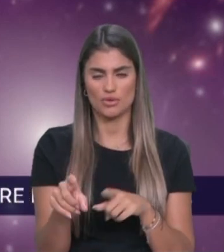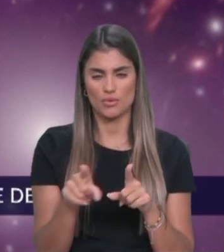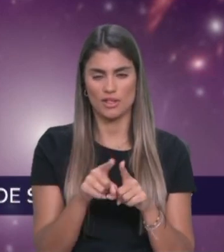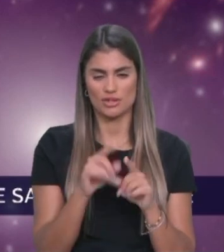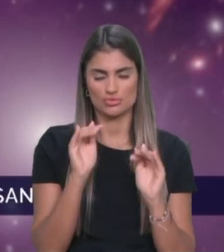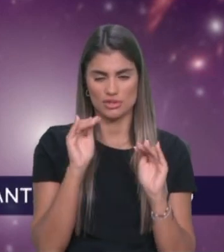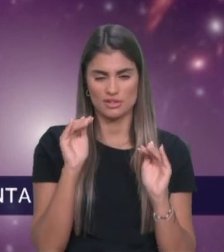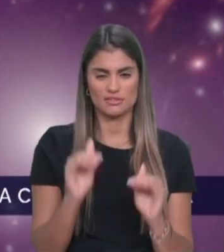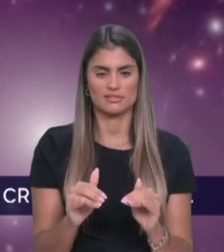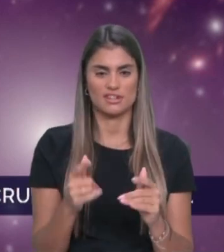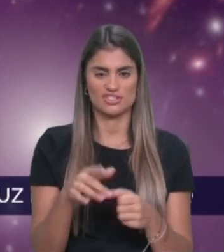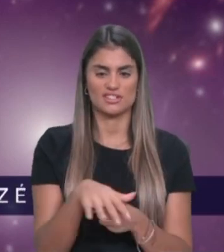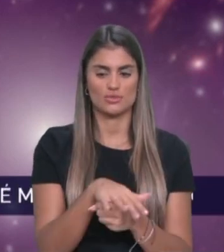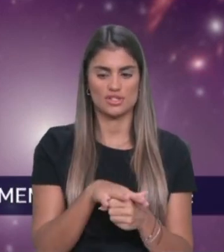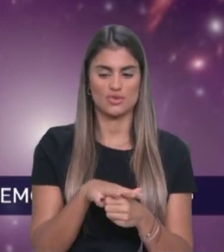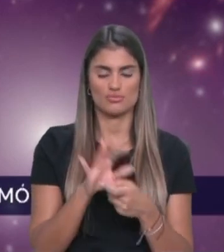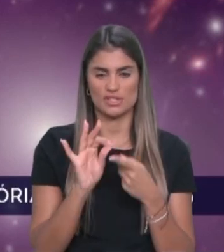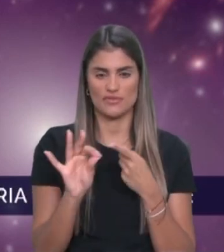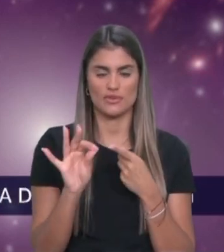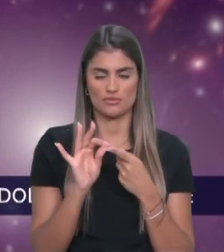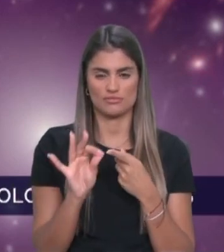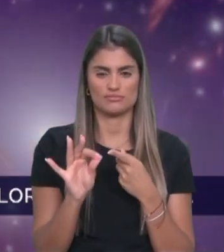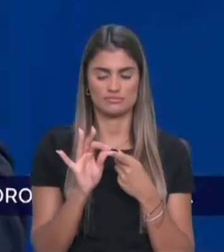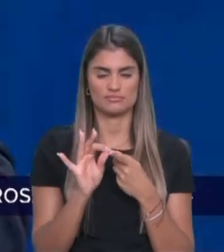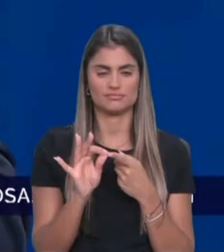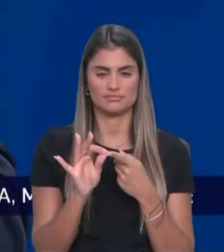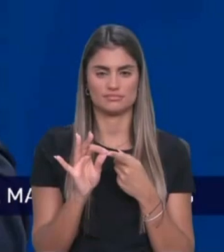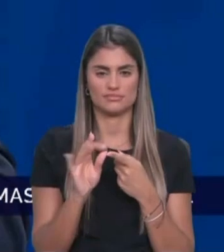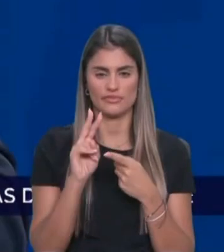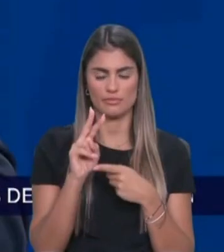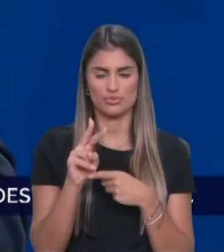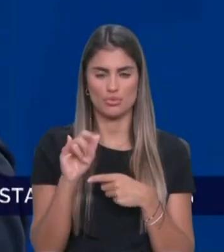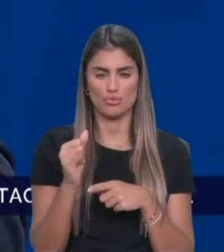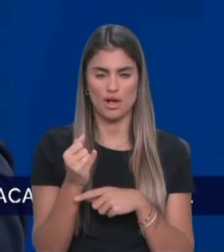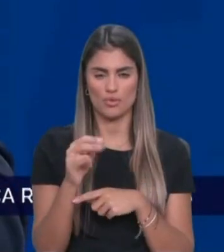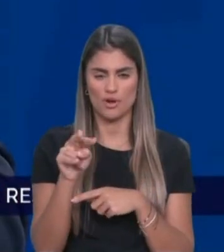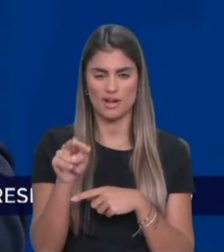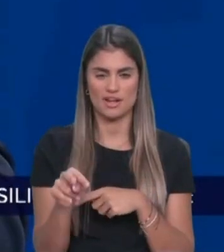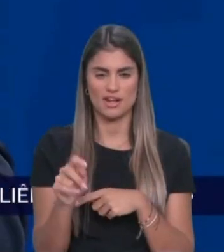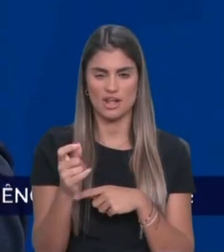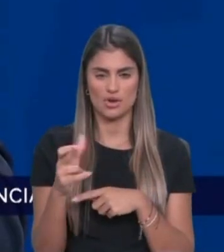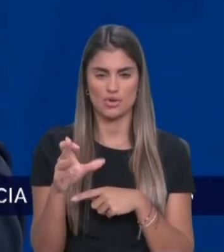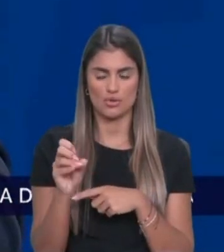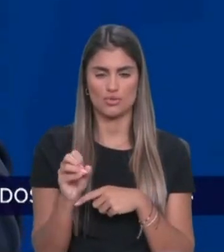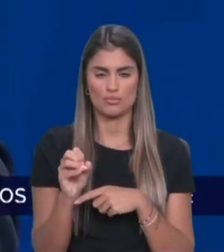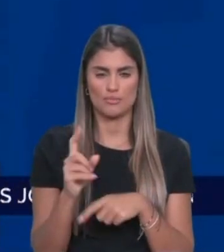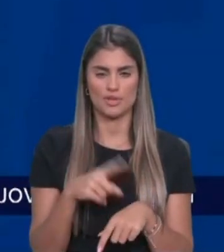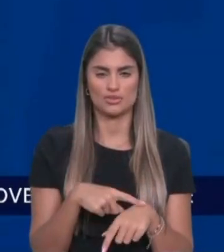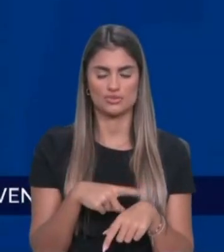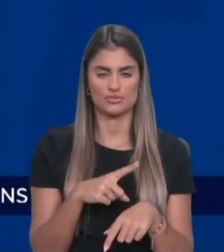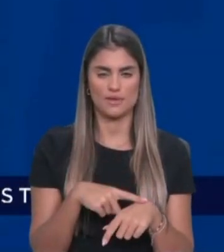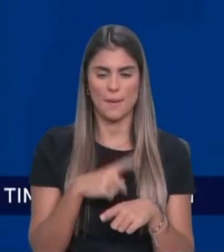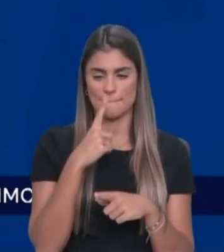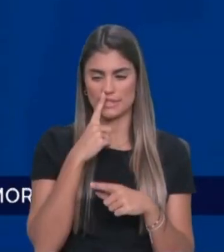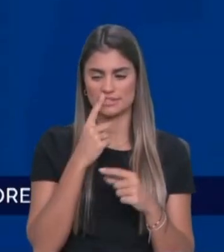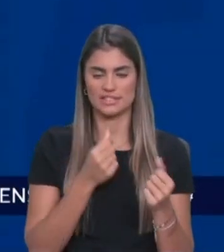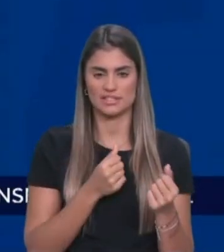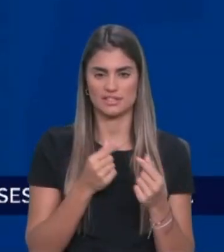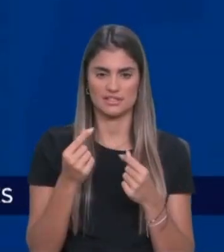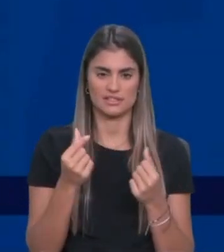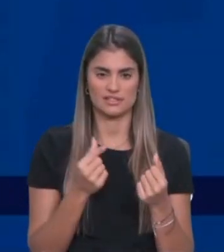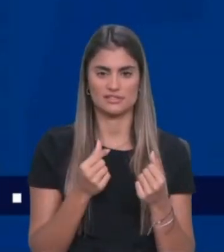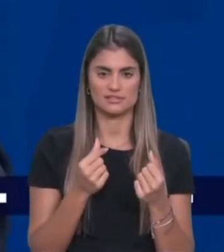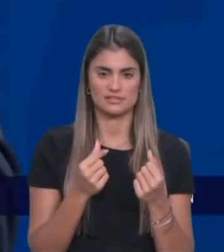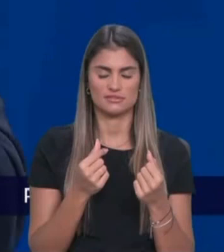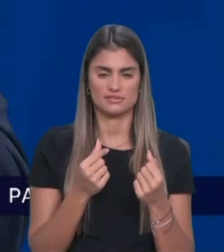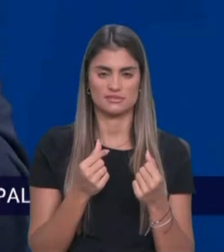reduzida. Neste caso em particular, apanhamos este buraco negro numa altura em que a sua massa é parecida, em termos